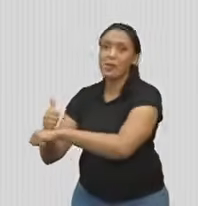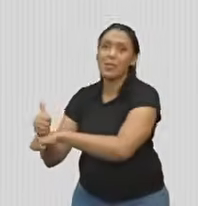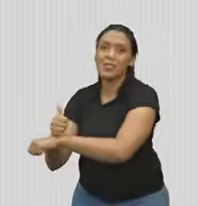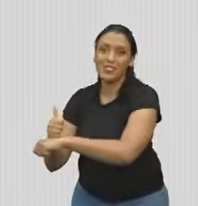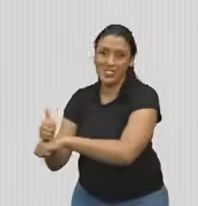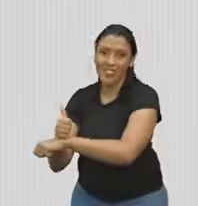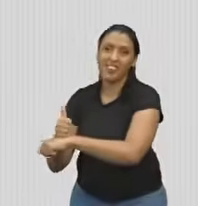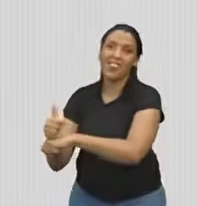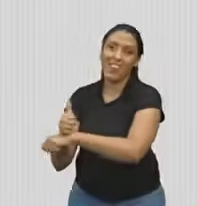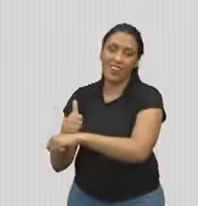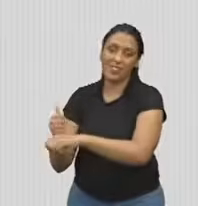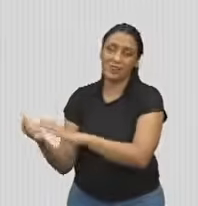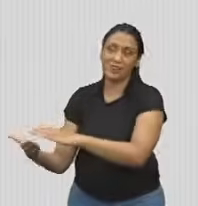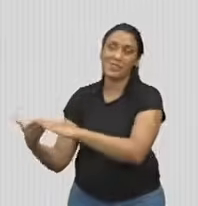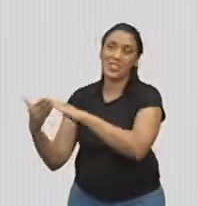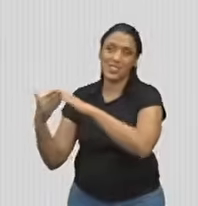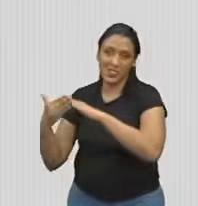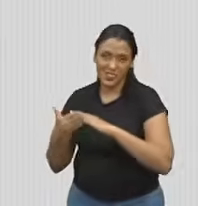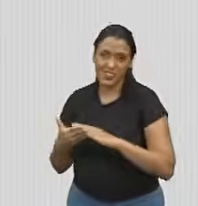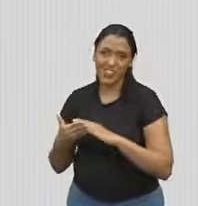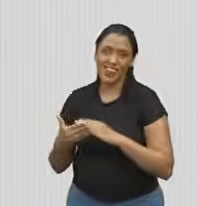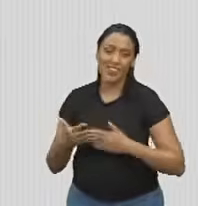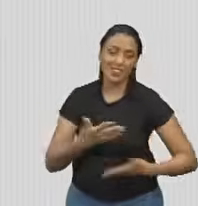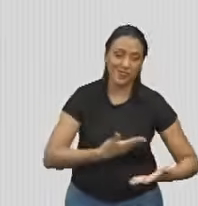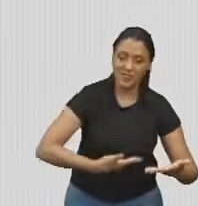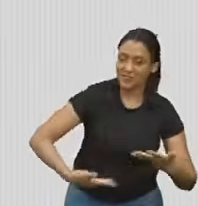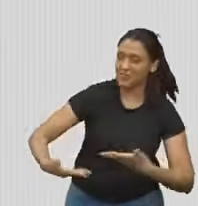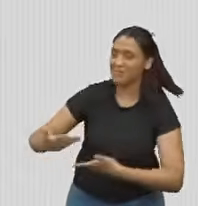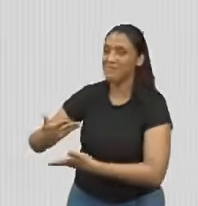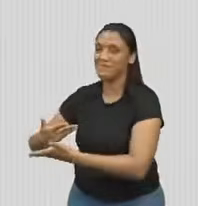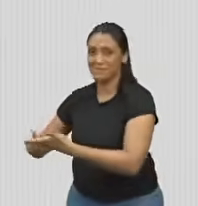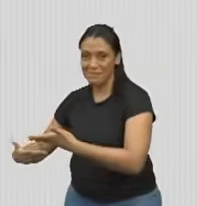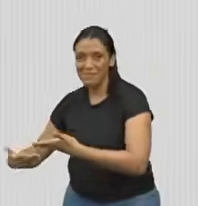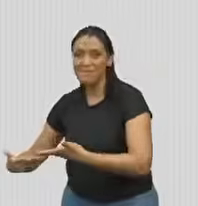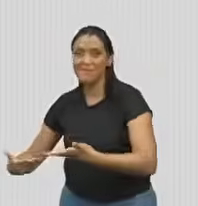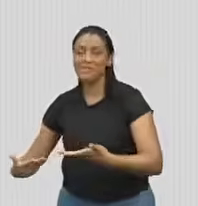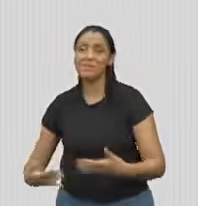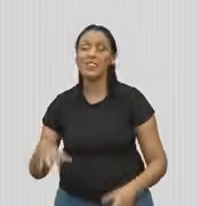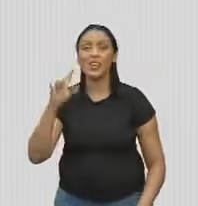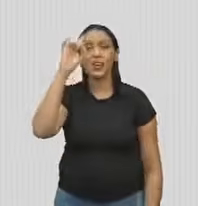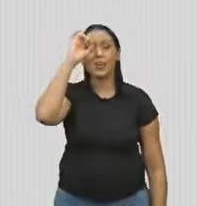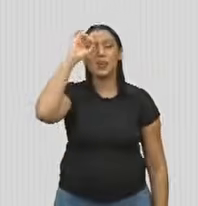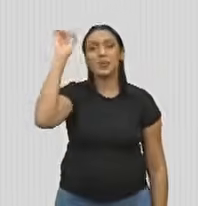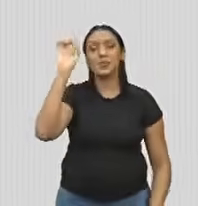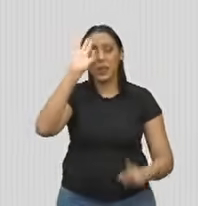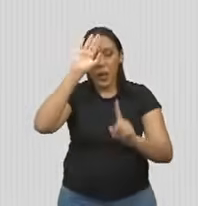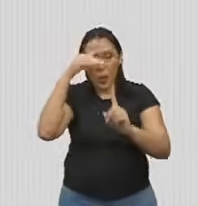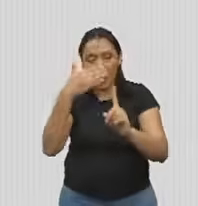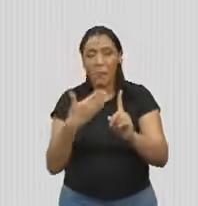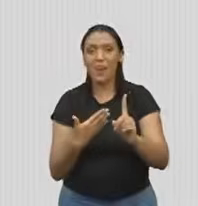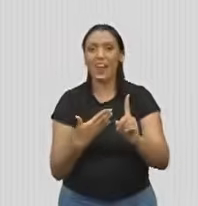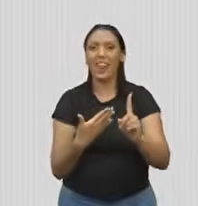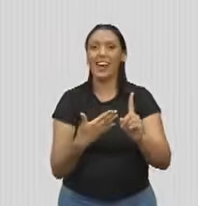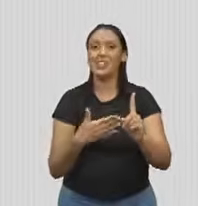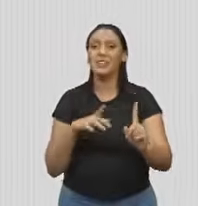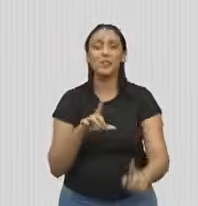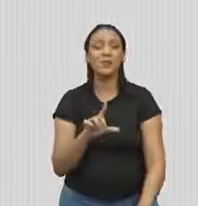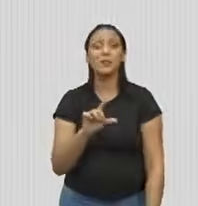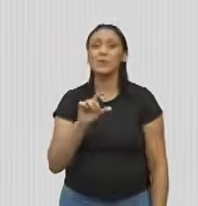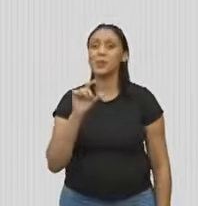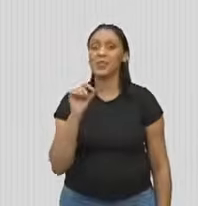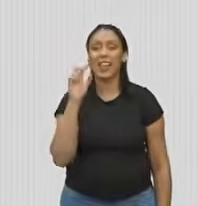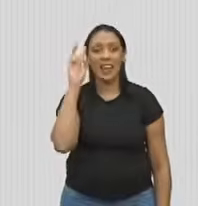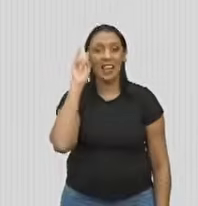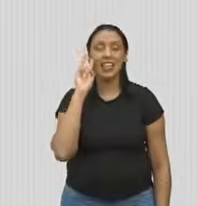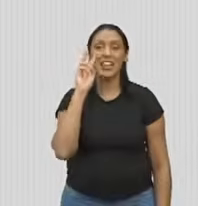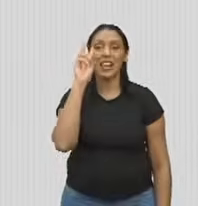e cumprem um papel de intermediador nas negociações. A data em homenagem ao profissional foi escolhida em memória a